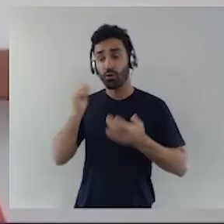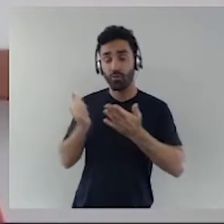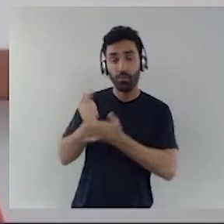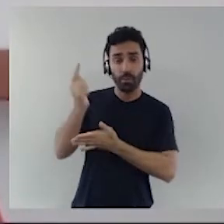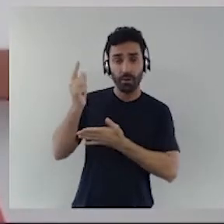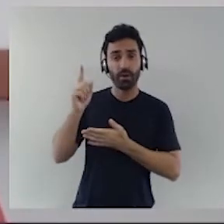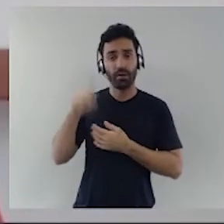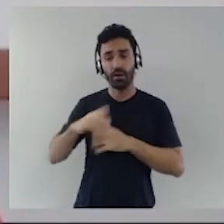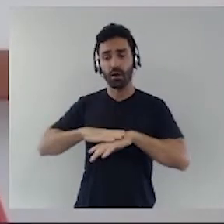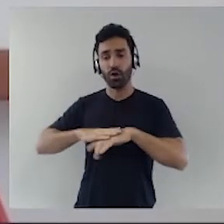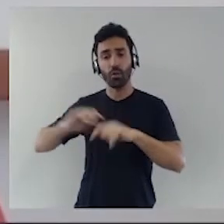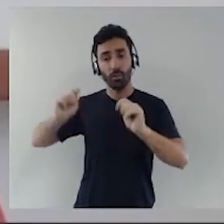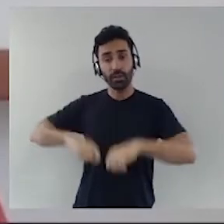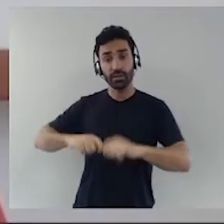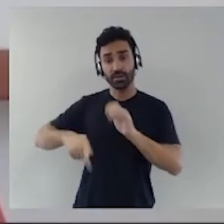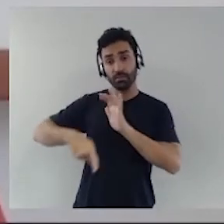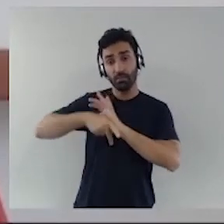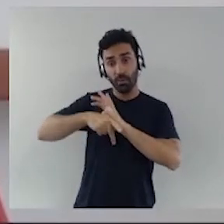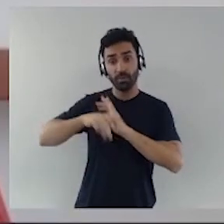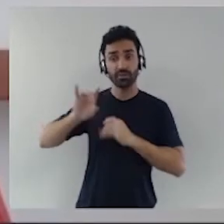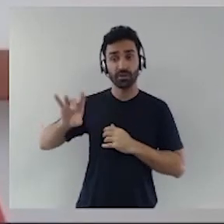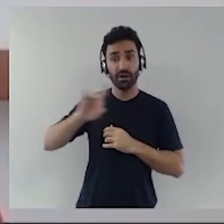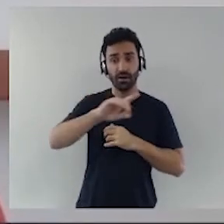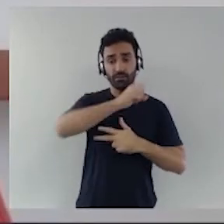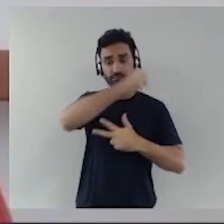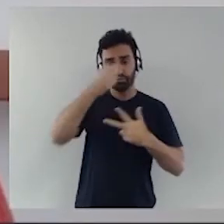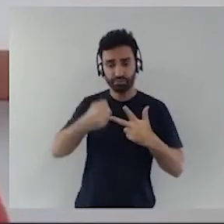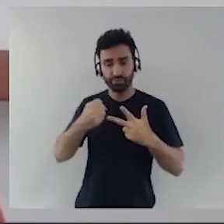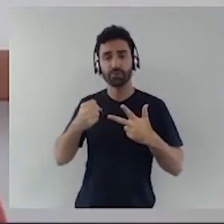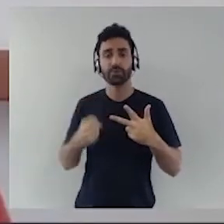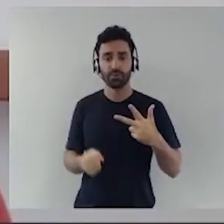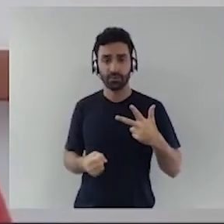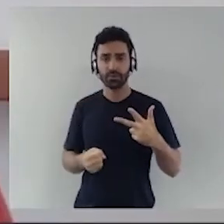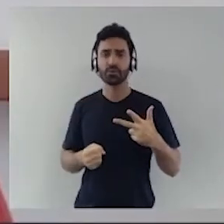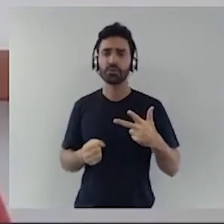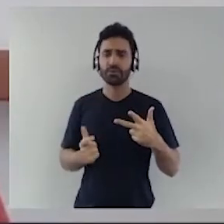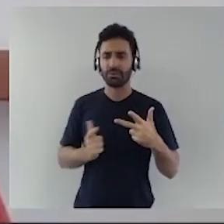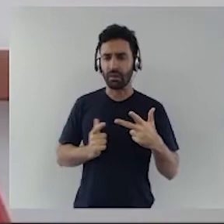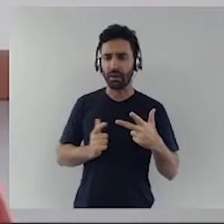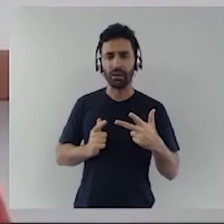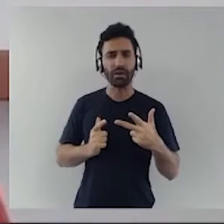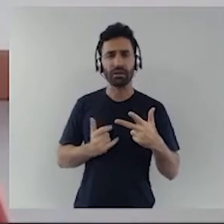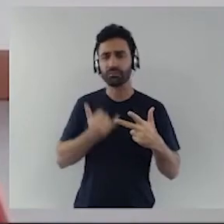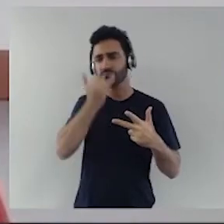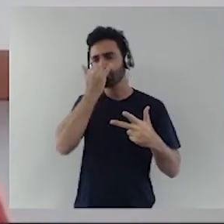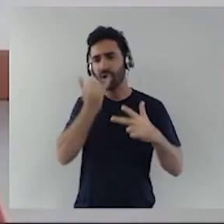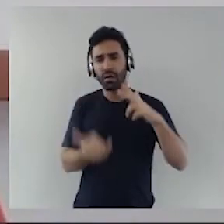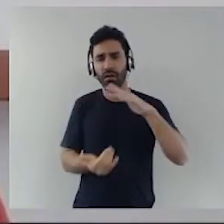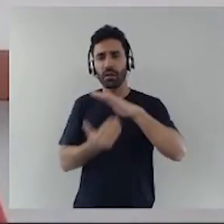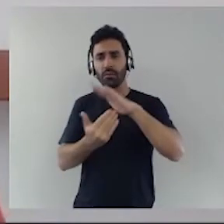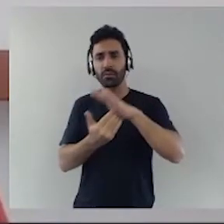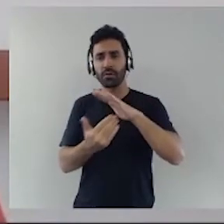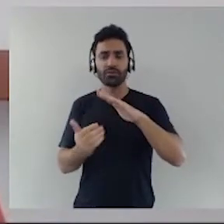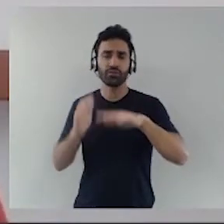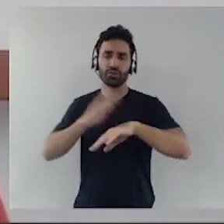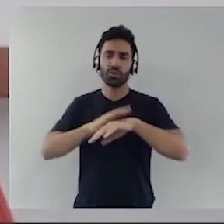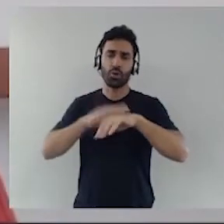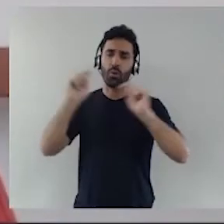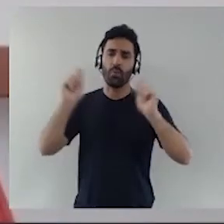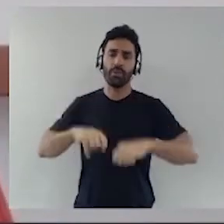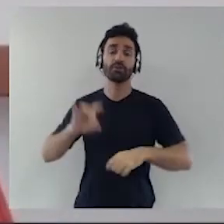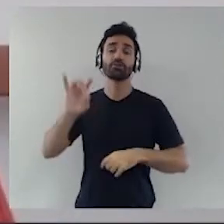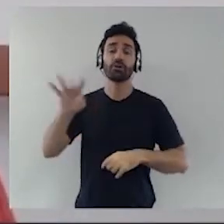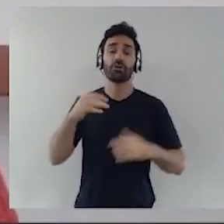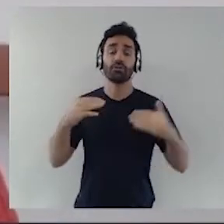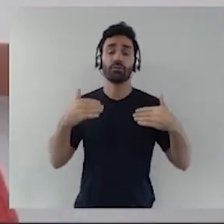que se trata de uma competência própria de cada uma das esferas que elas estão limitadas a uma competência do ministério